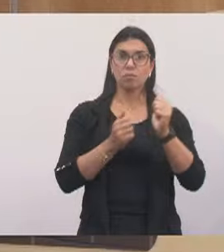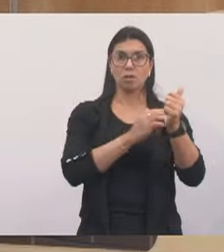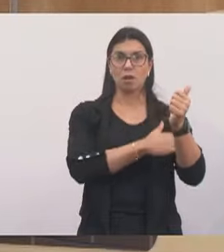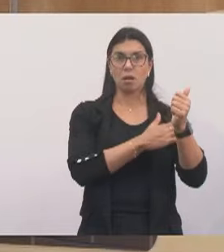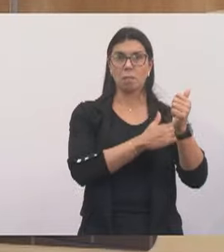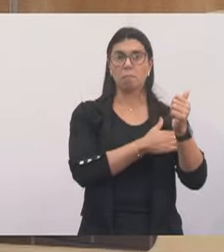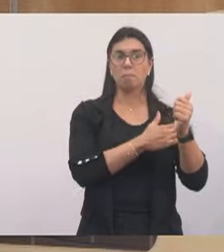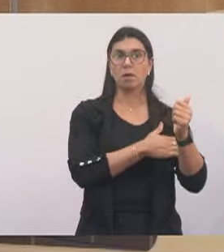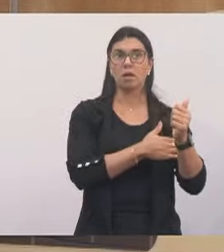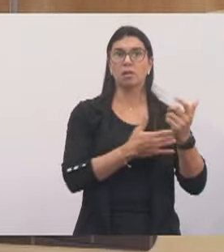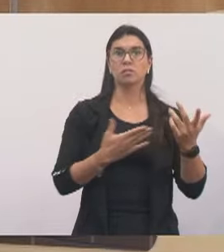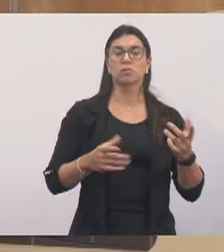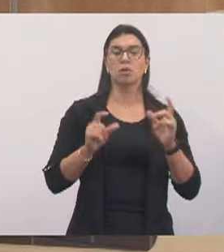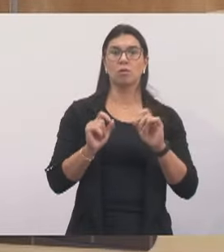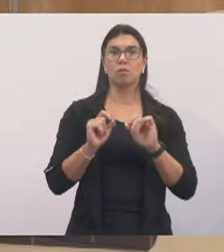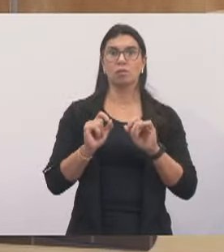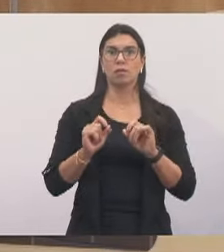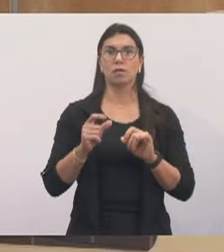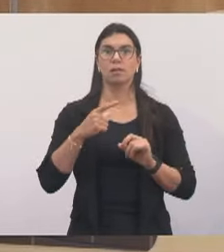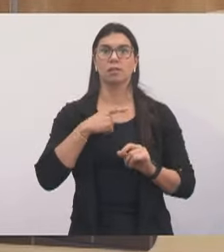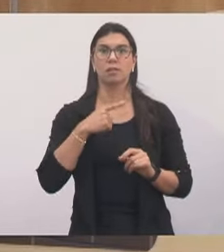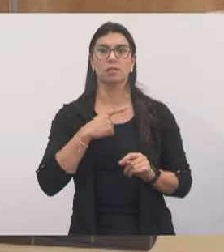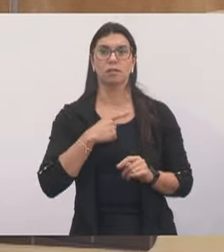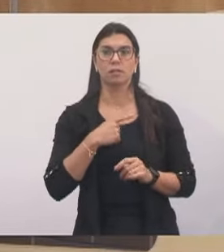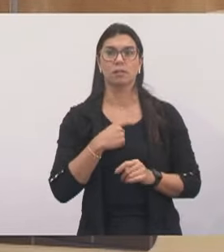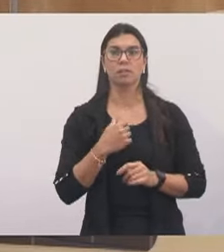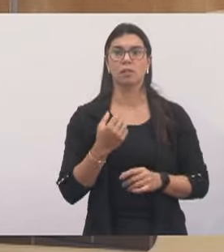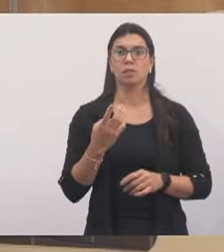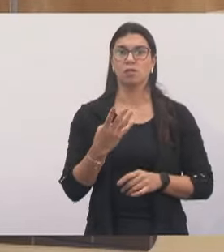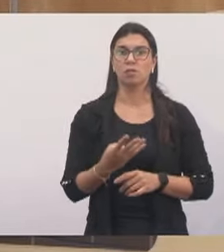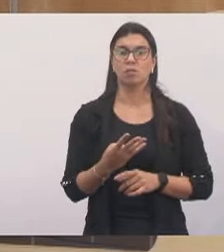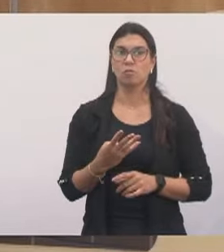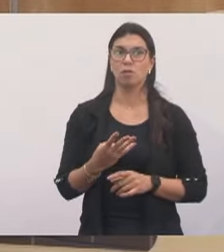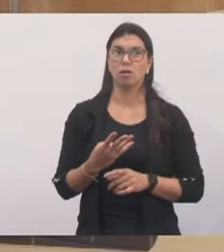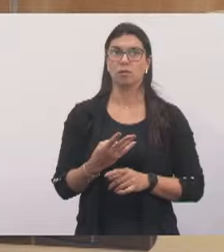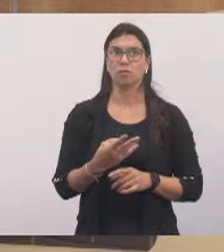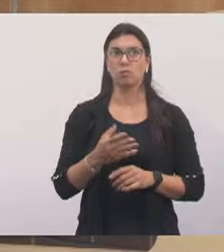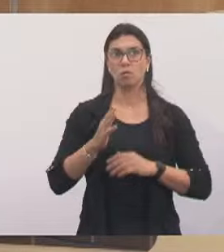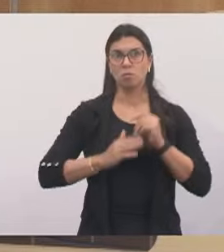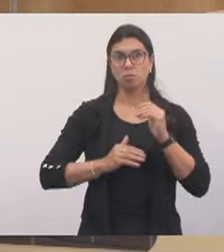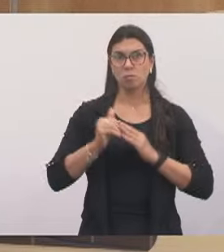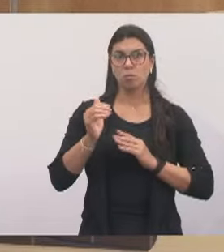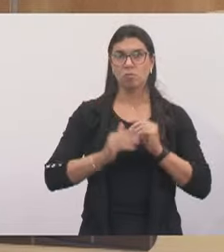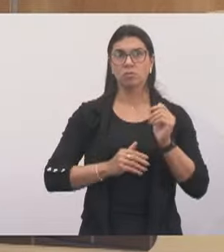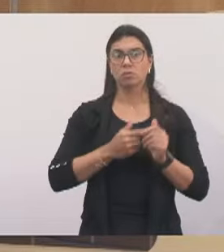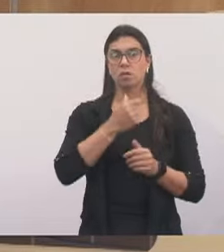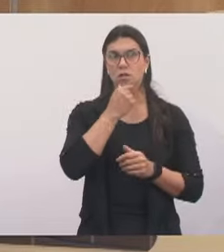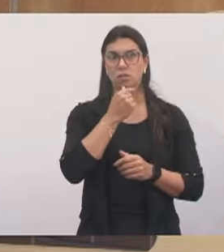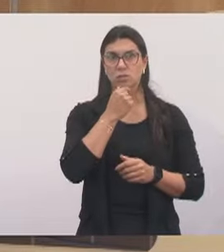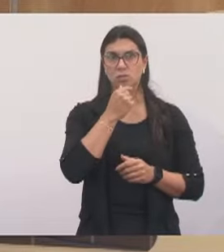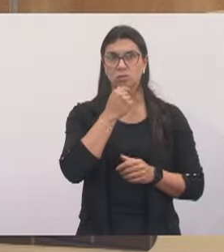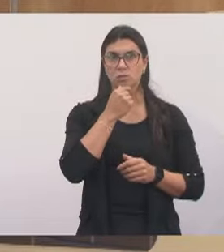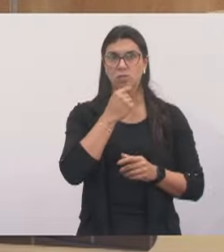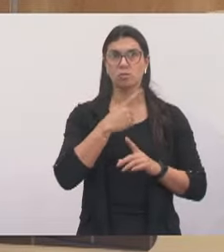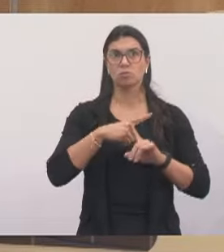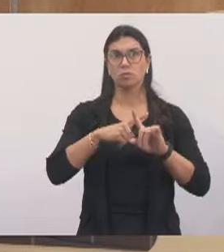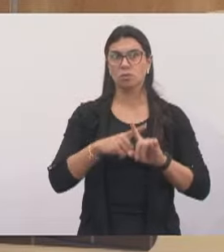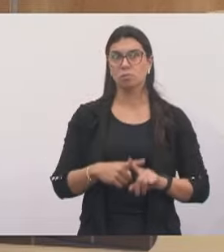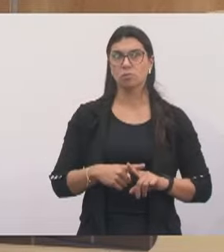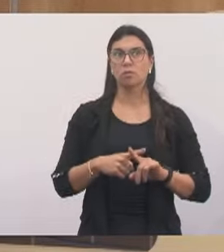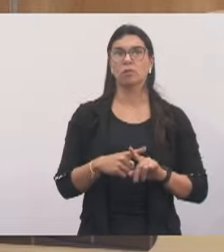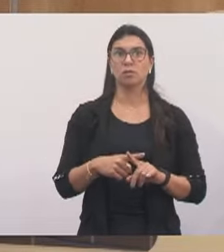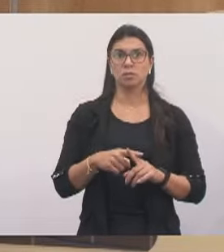da luta de braço, sendo que nós temos aí 4 atletas que são da seleção brasileira que estará disputando o Sul-Americano